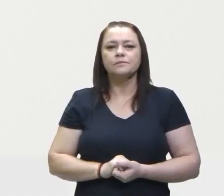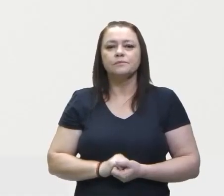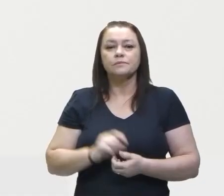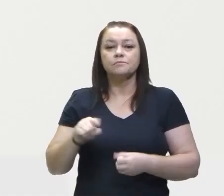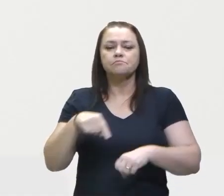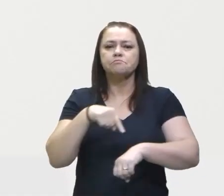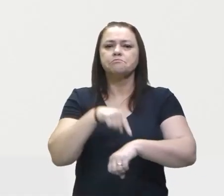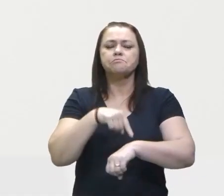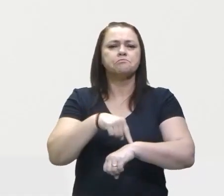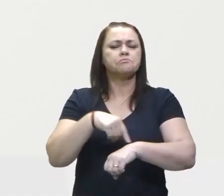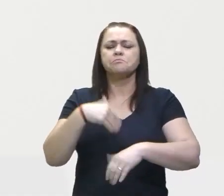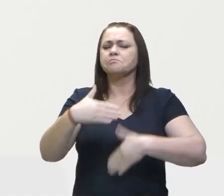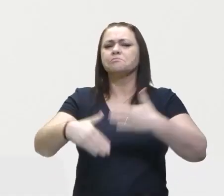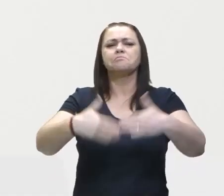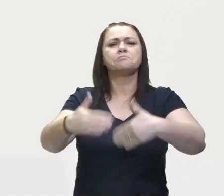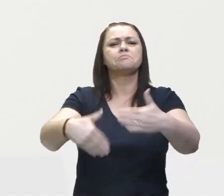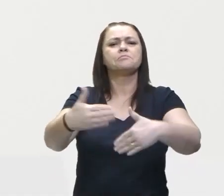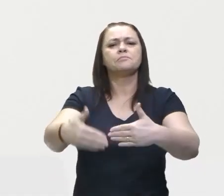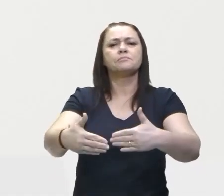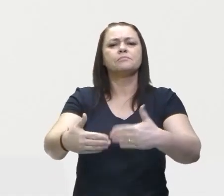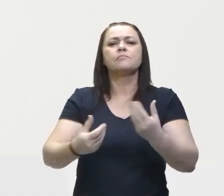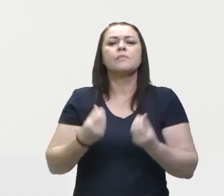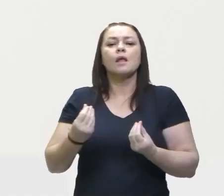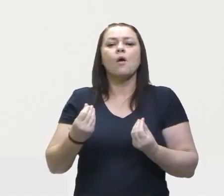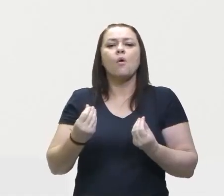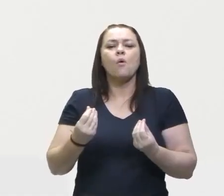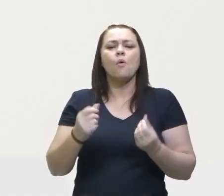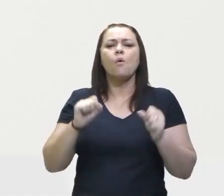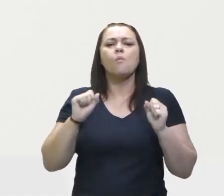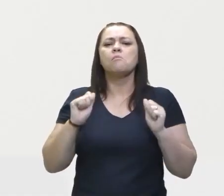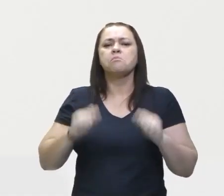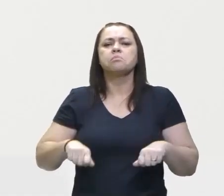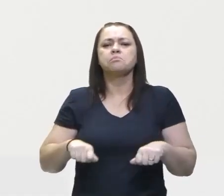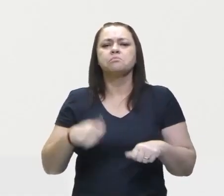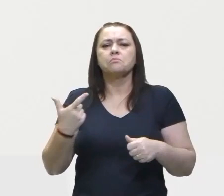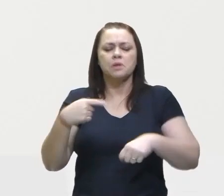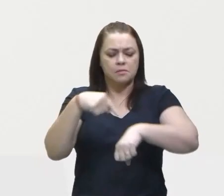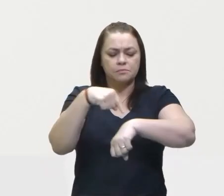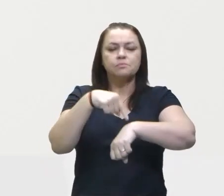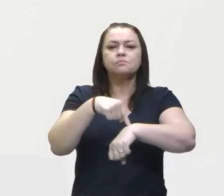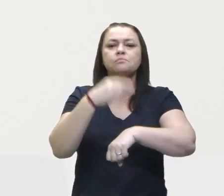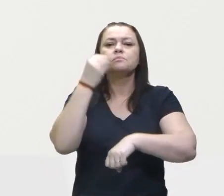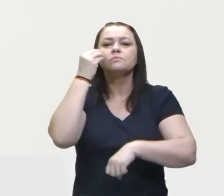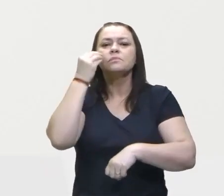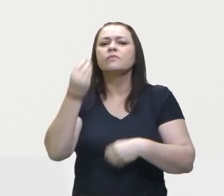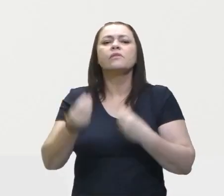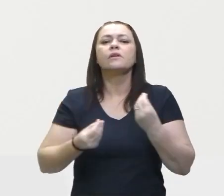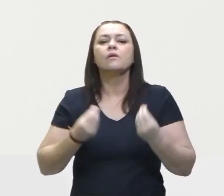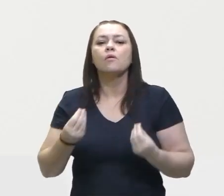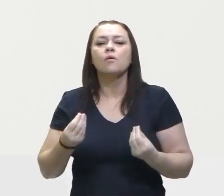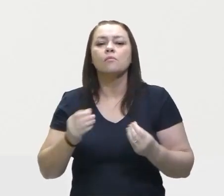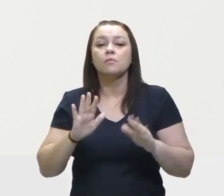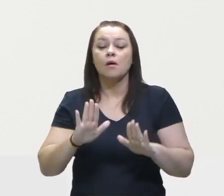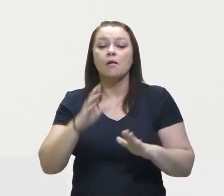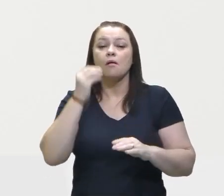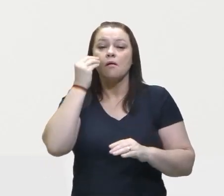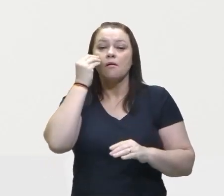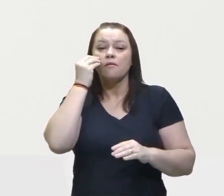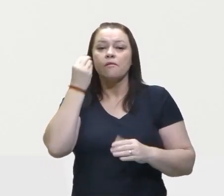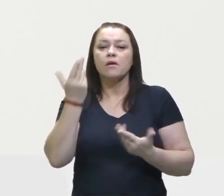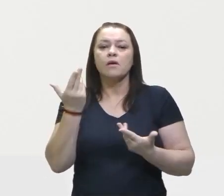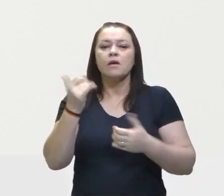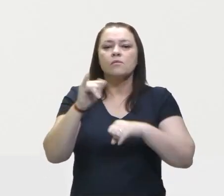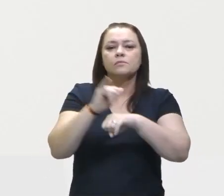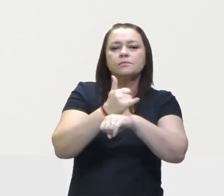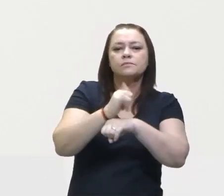O tempo passou. Como podemos medir o tempo? Olhe só alguns instrumentos usados